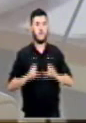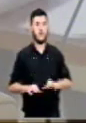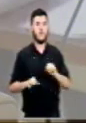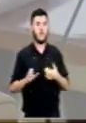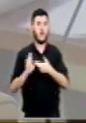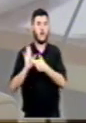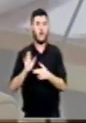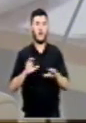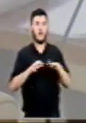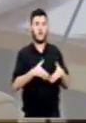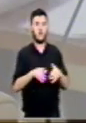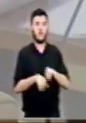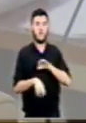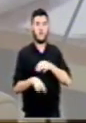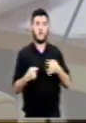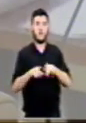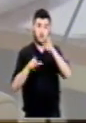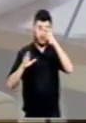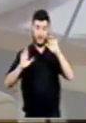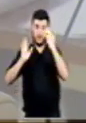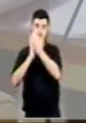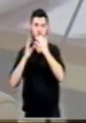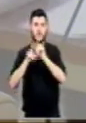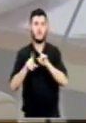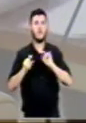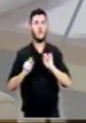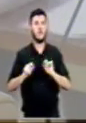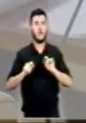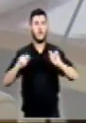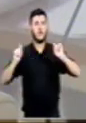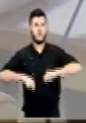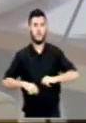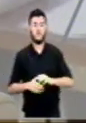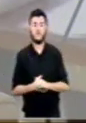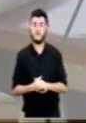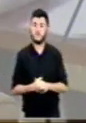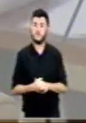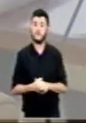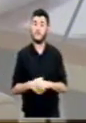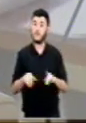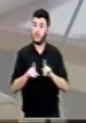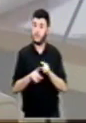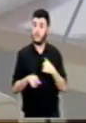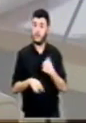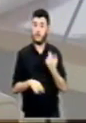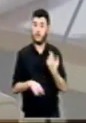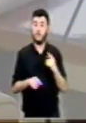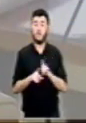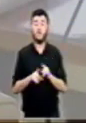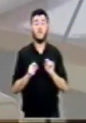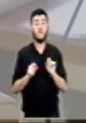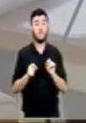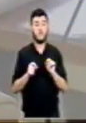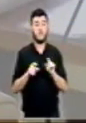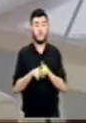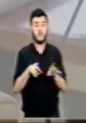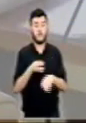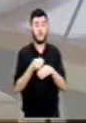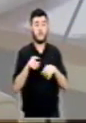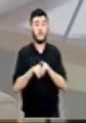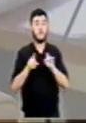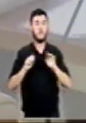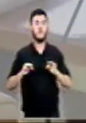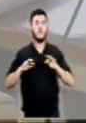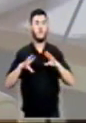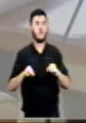justa causa para o deslocamento da competência. Fecho aspas da citação. Todo esse